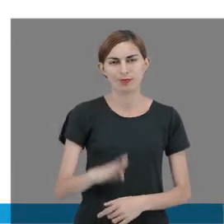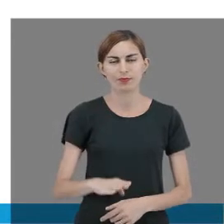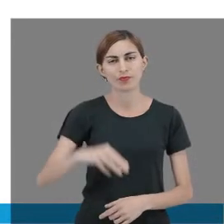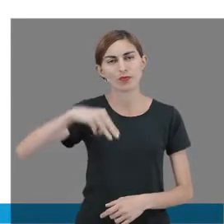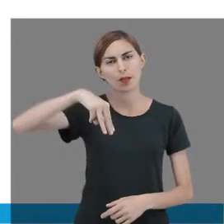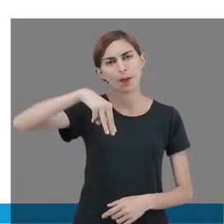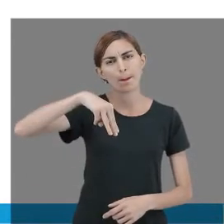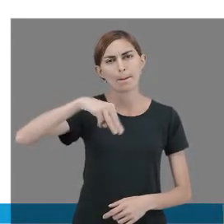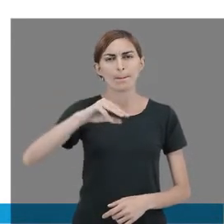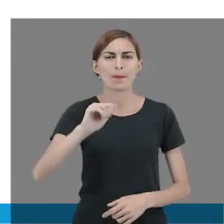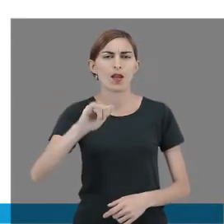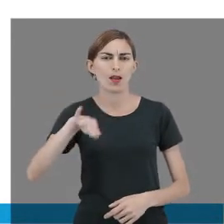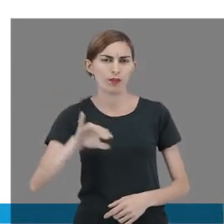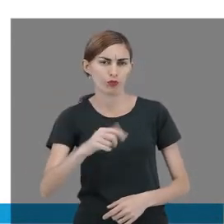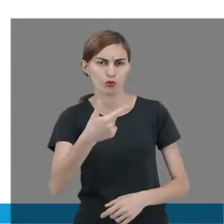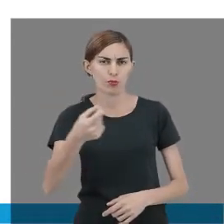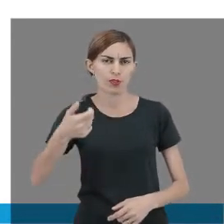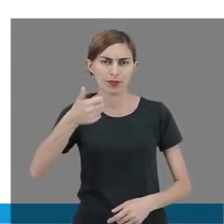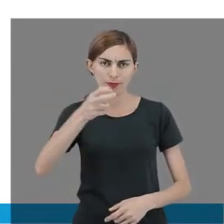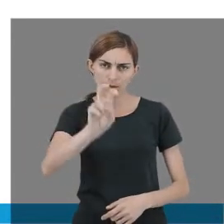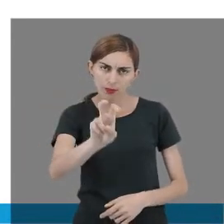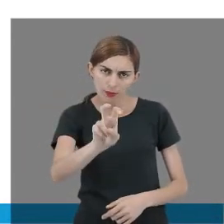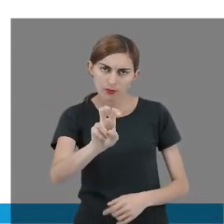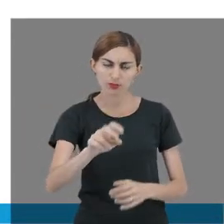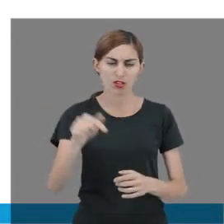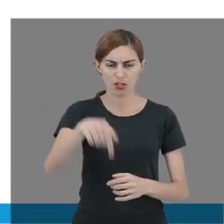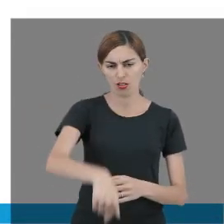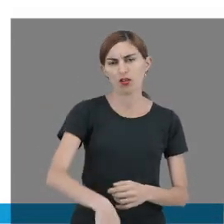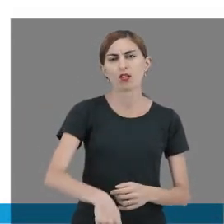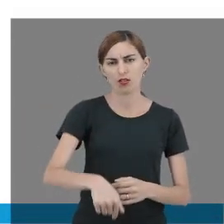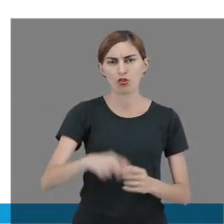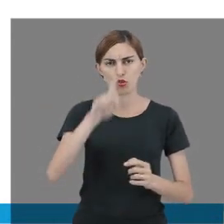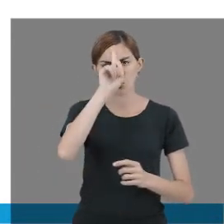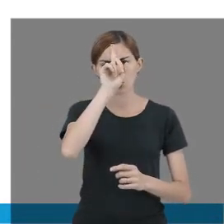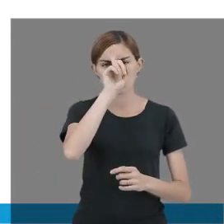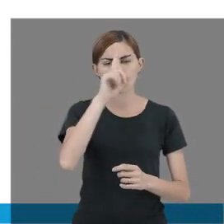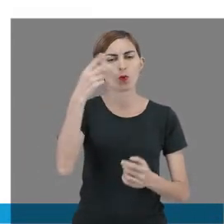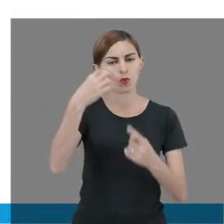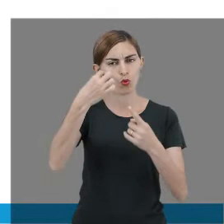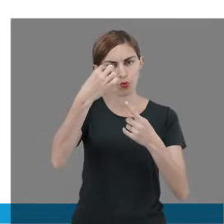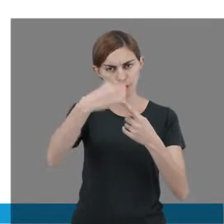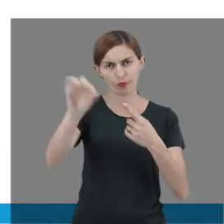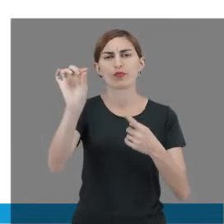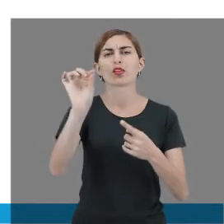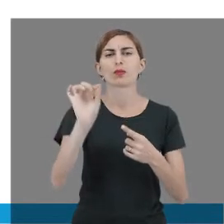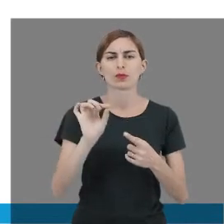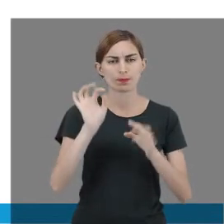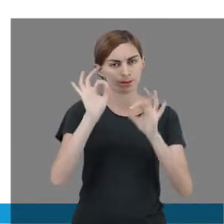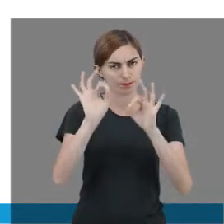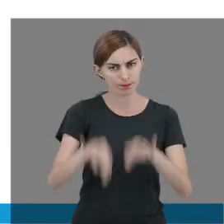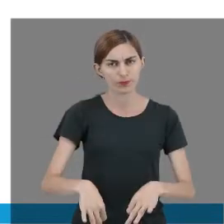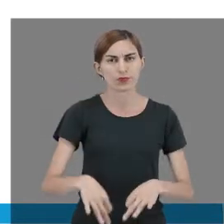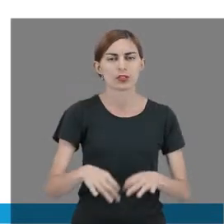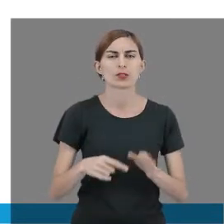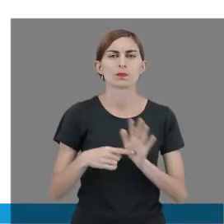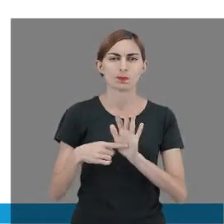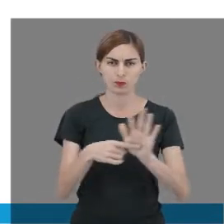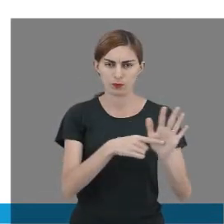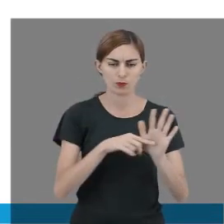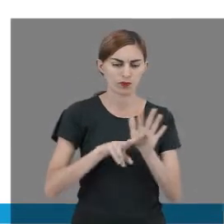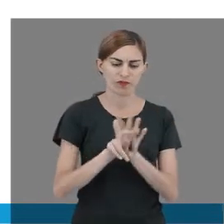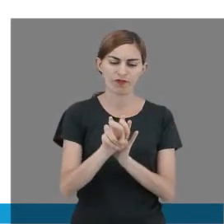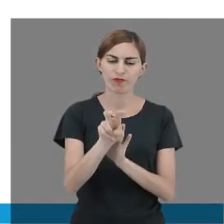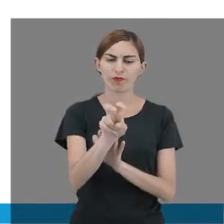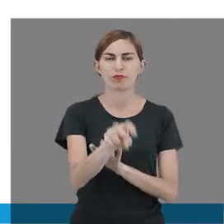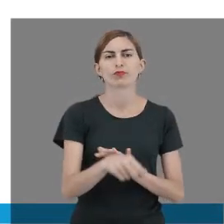de 2015, o Laboratório Nacional de Referência do Brasil confirma por PCR, que é quando a gente confirma a presença do genoma do